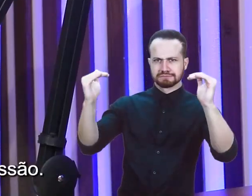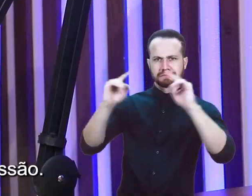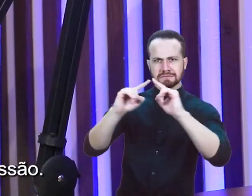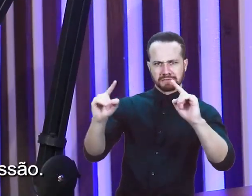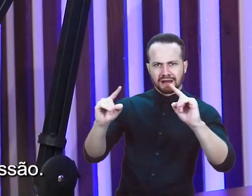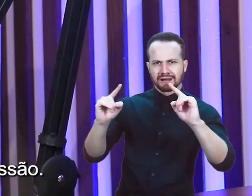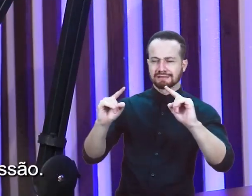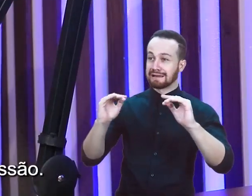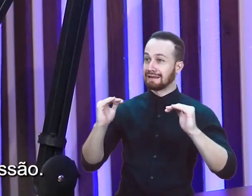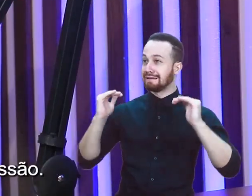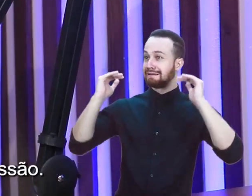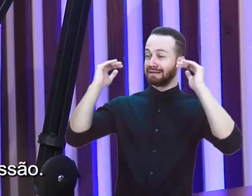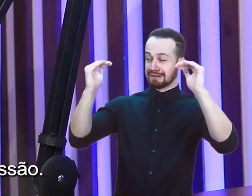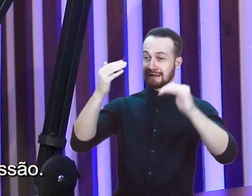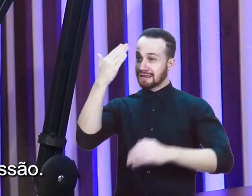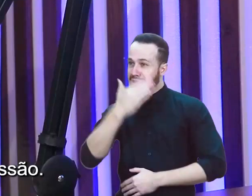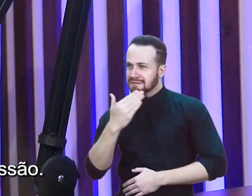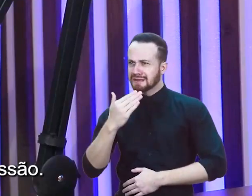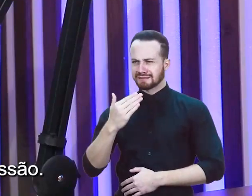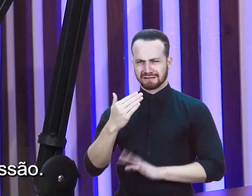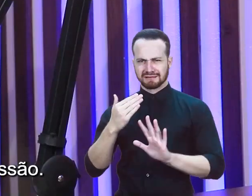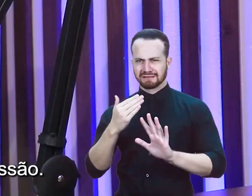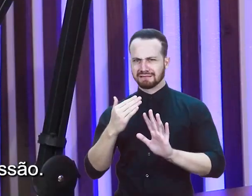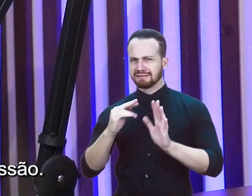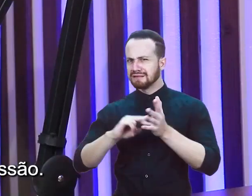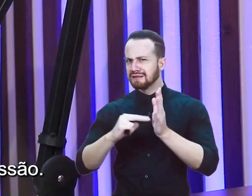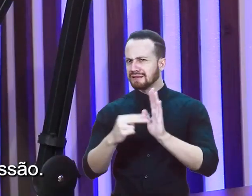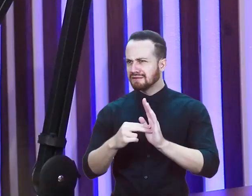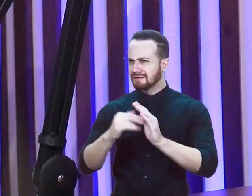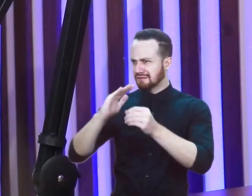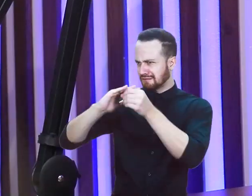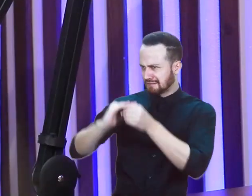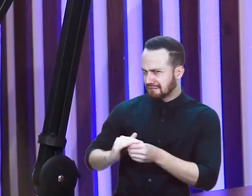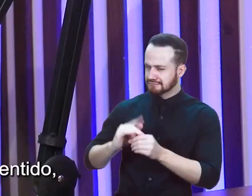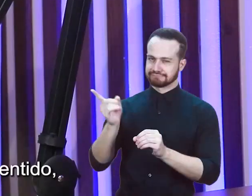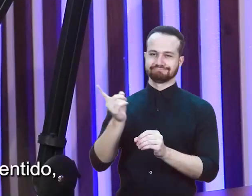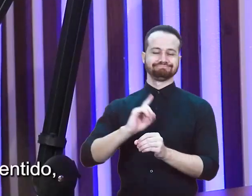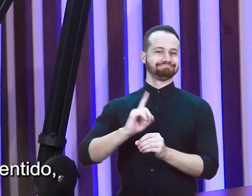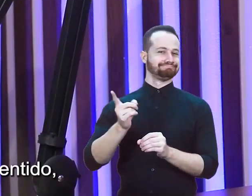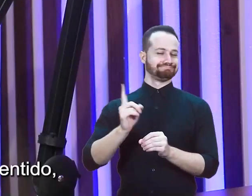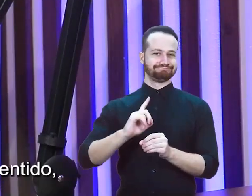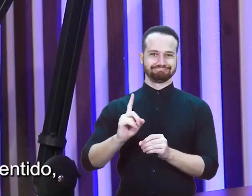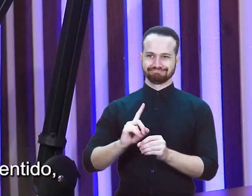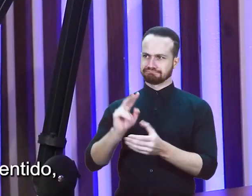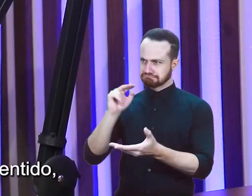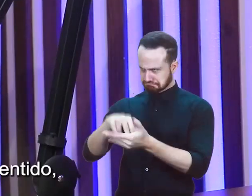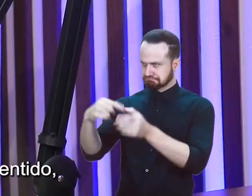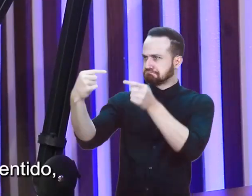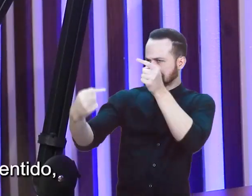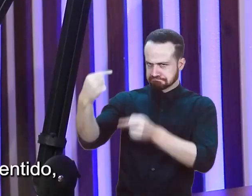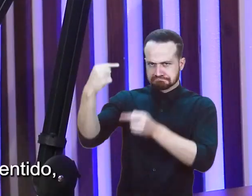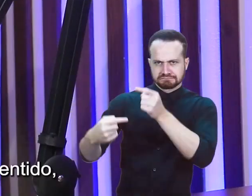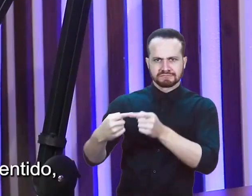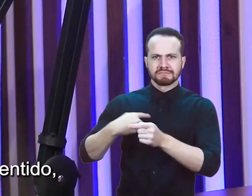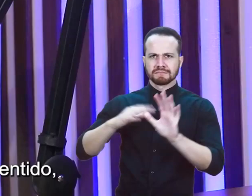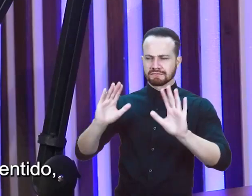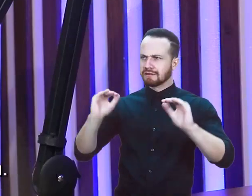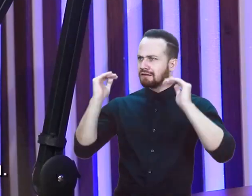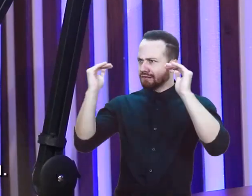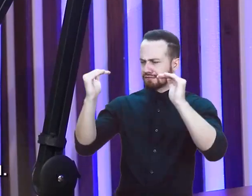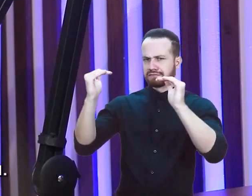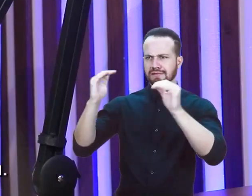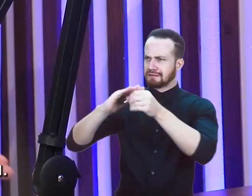mas respeitar não implica submissão para estar ali. Eu não vou me submeter nesse